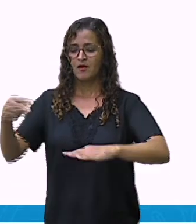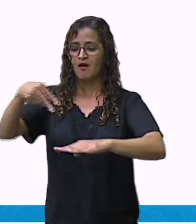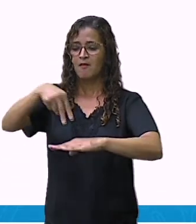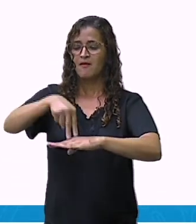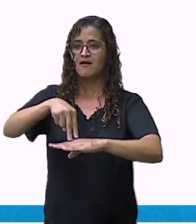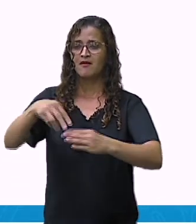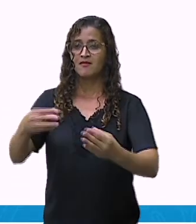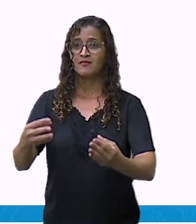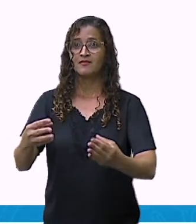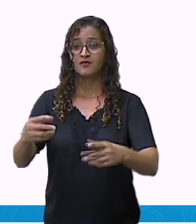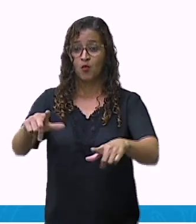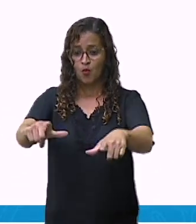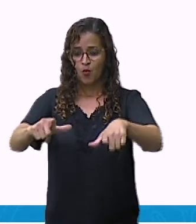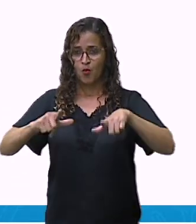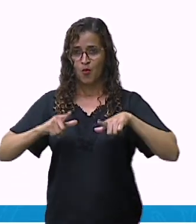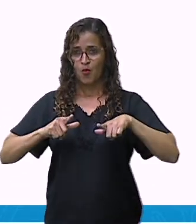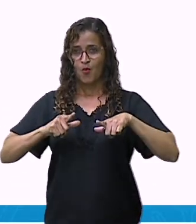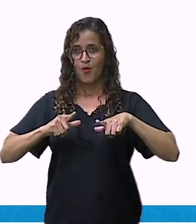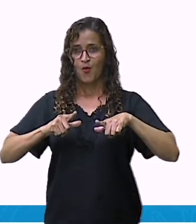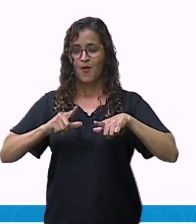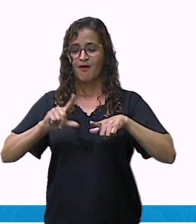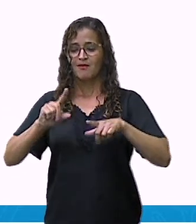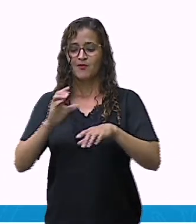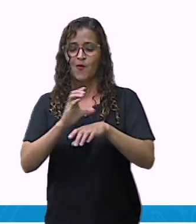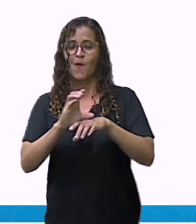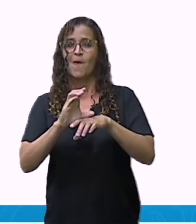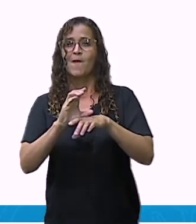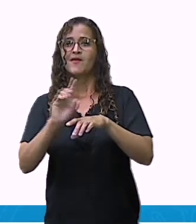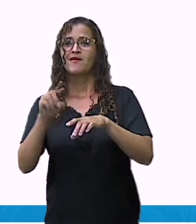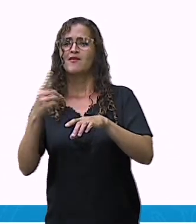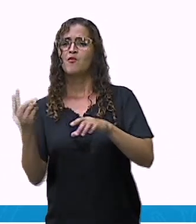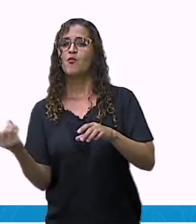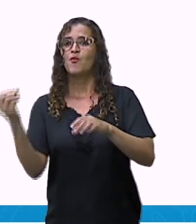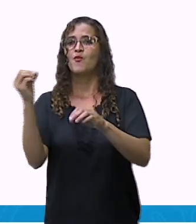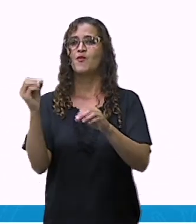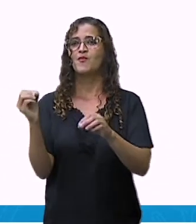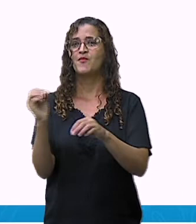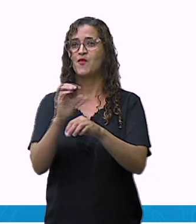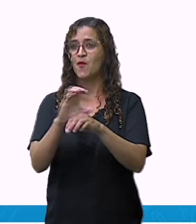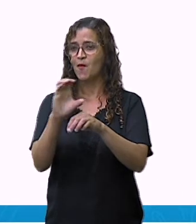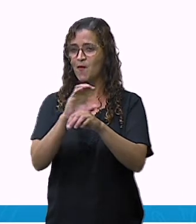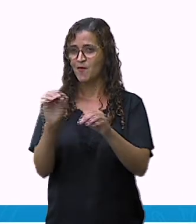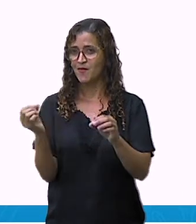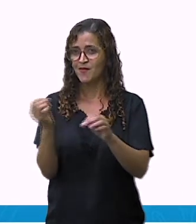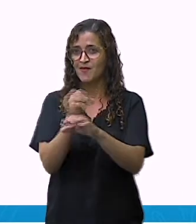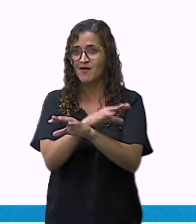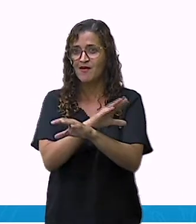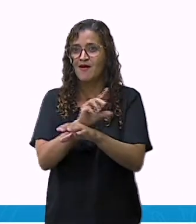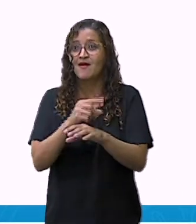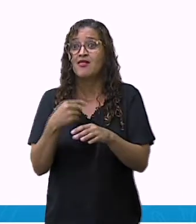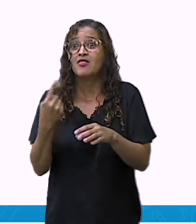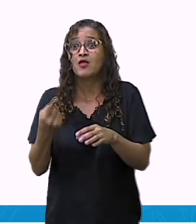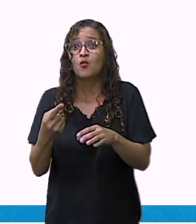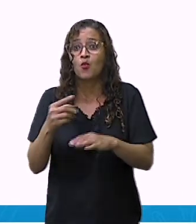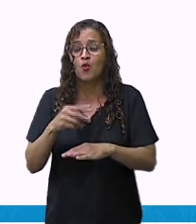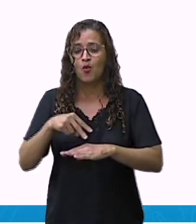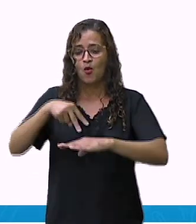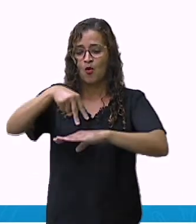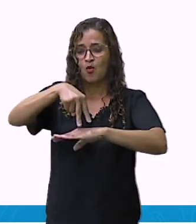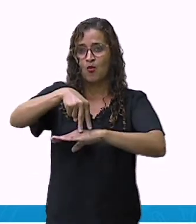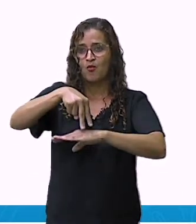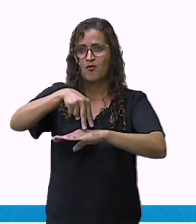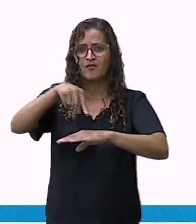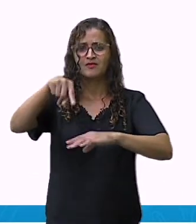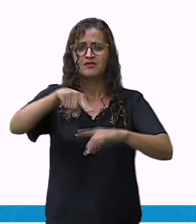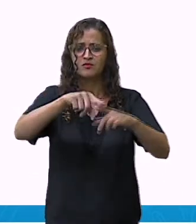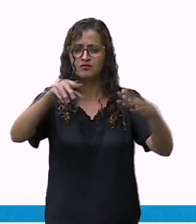estamos falando o quê? Que ele subiu ao palco onde estavam os professores, o